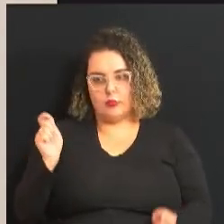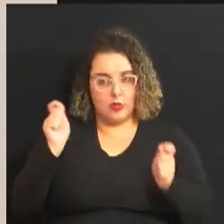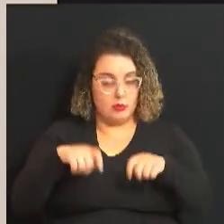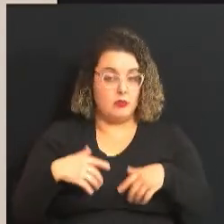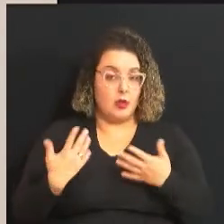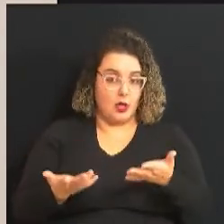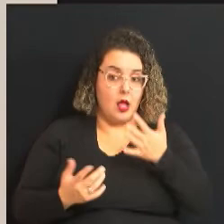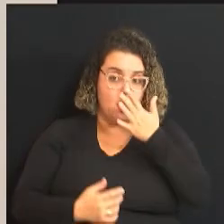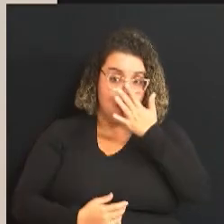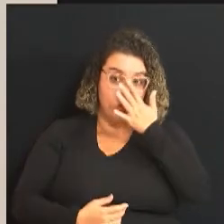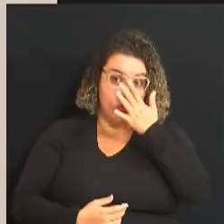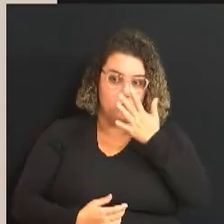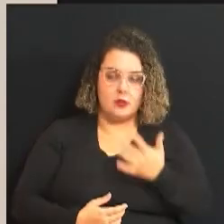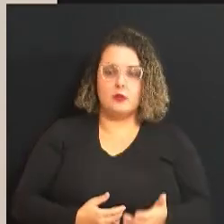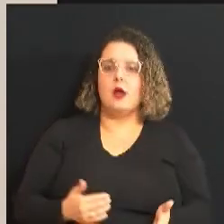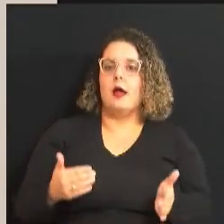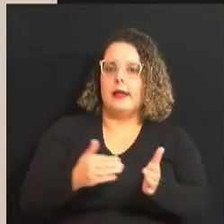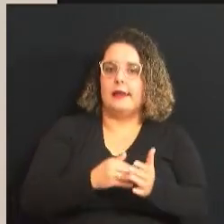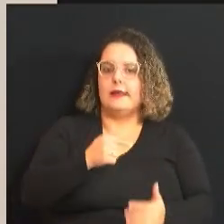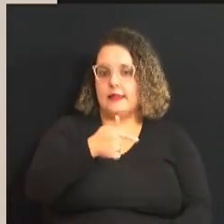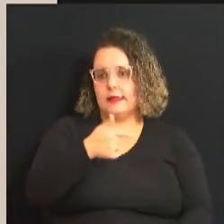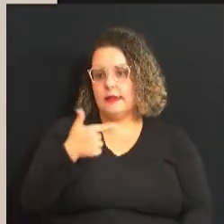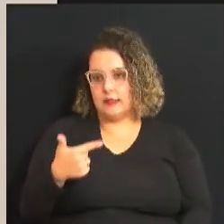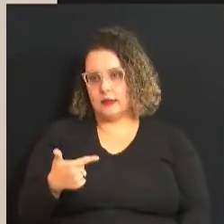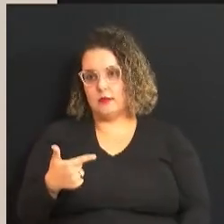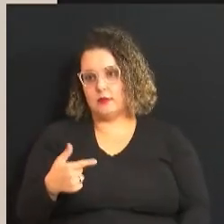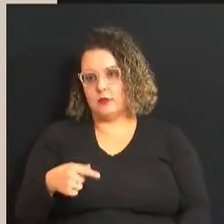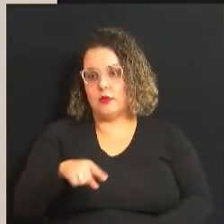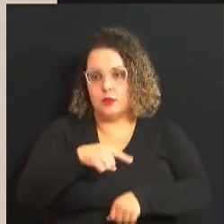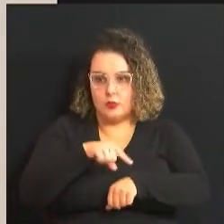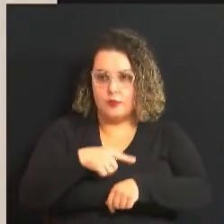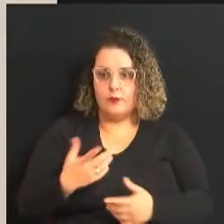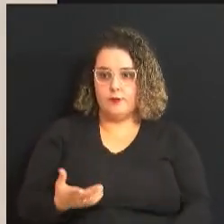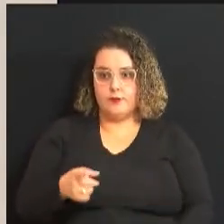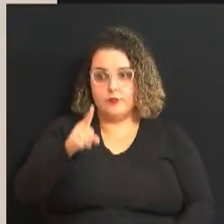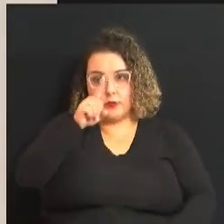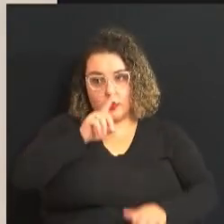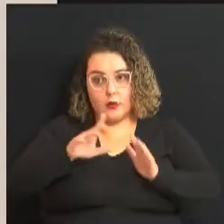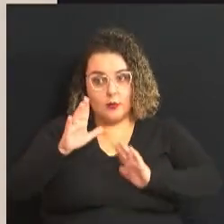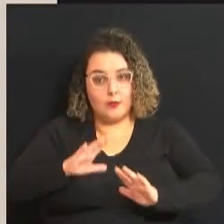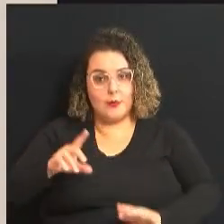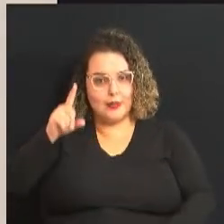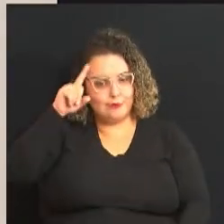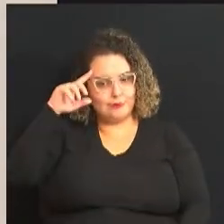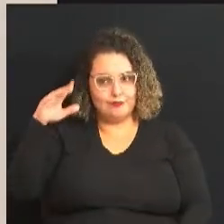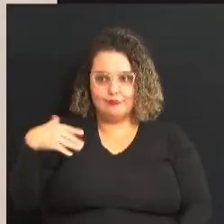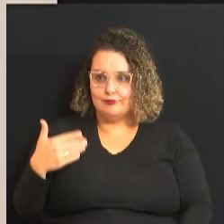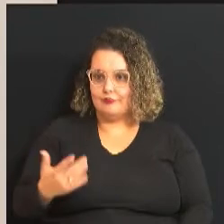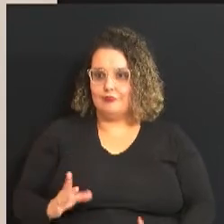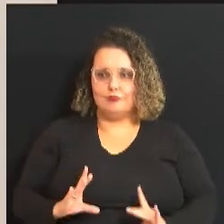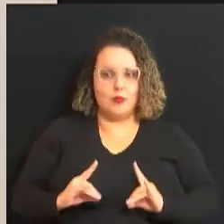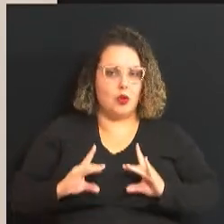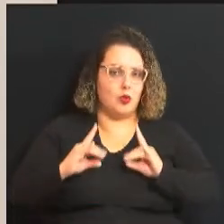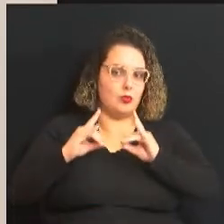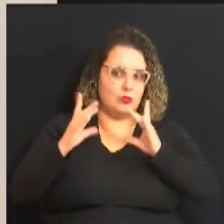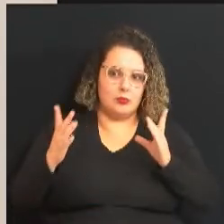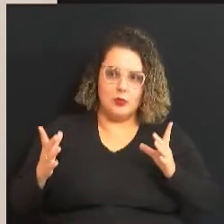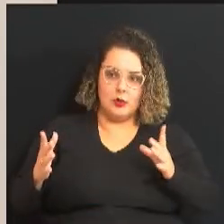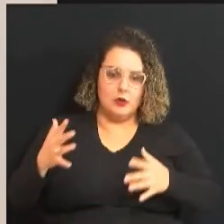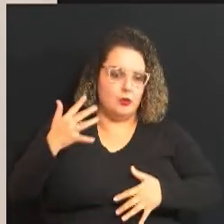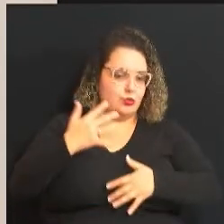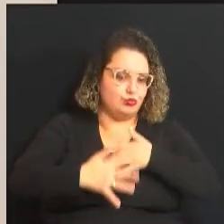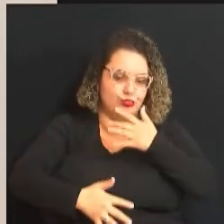seria até 72 horas. E tomar cuidado só para que isso não torne uma rotina. E aí os seus hormônios vão ficar completamente